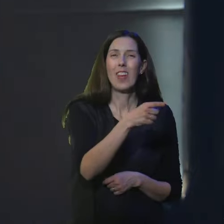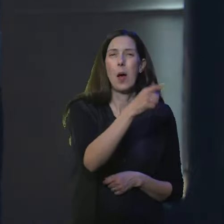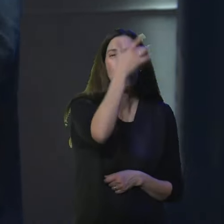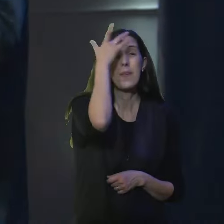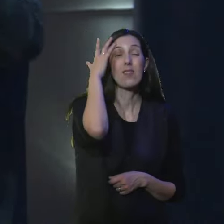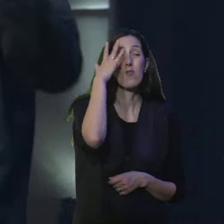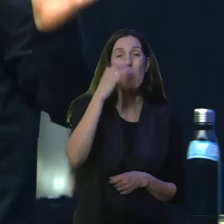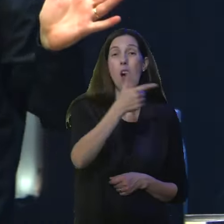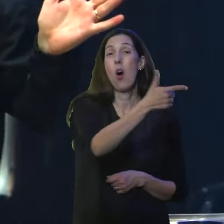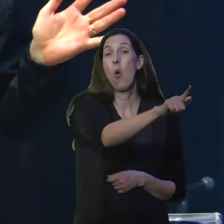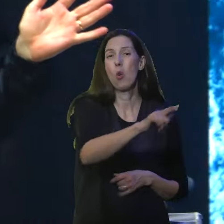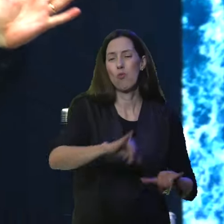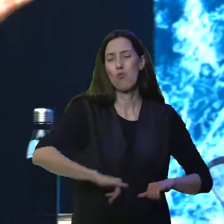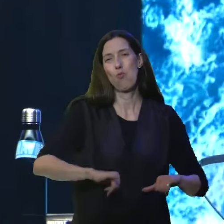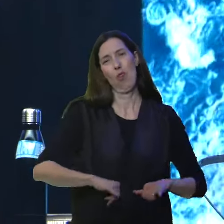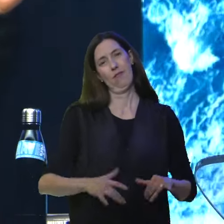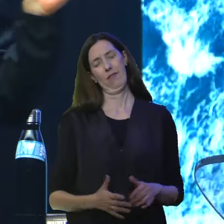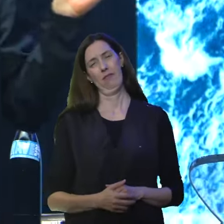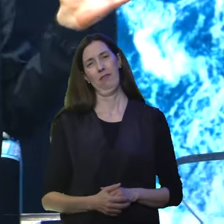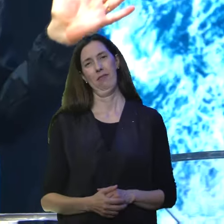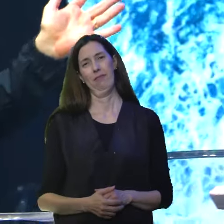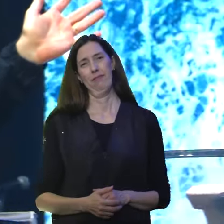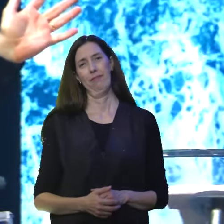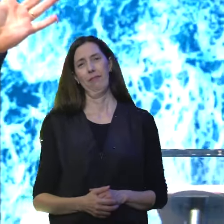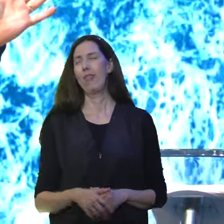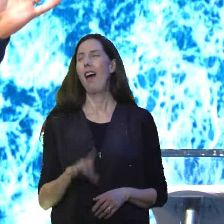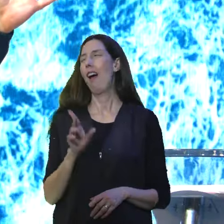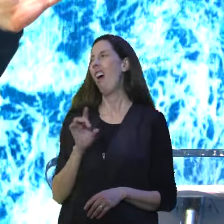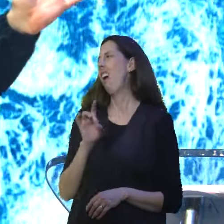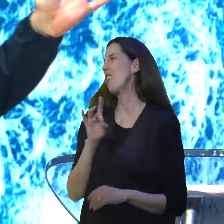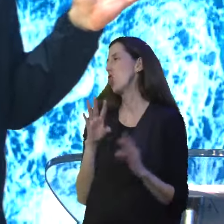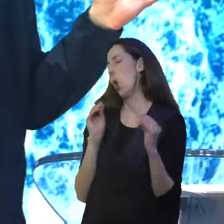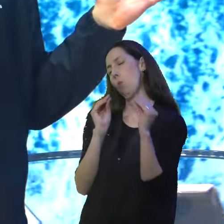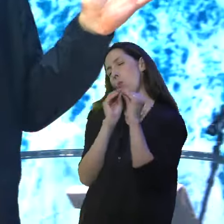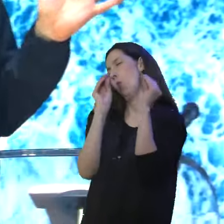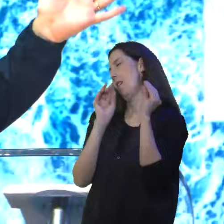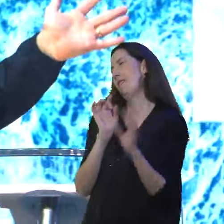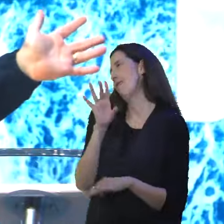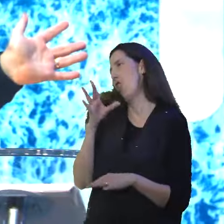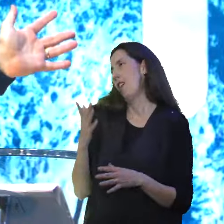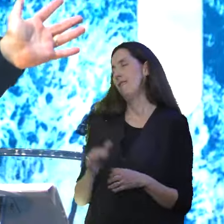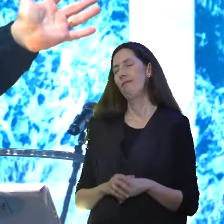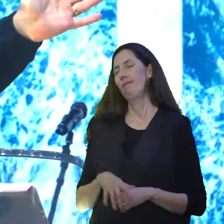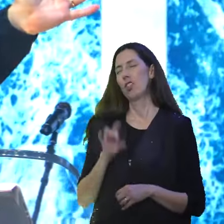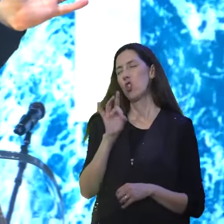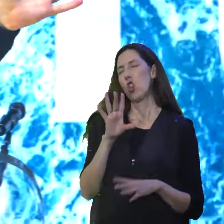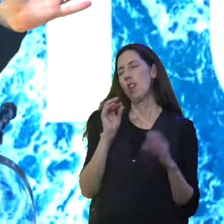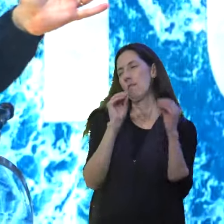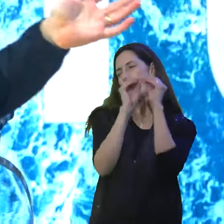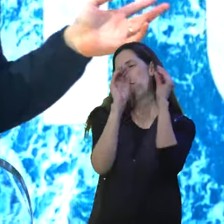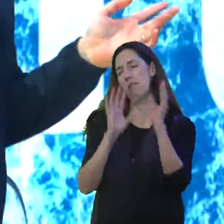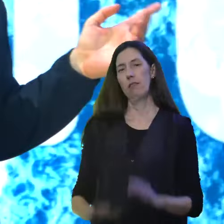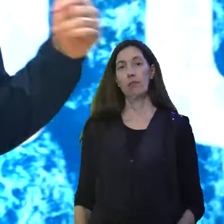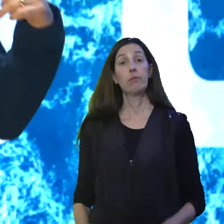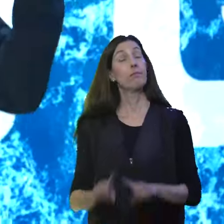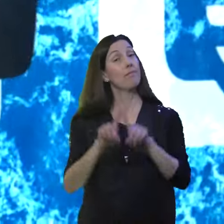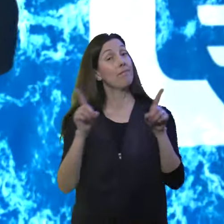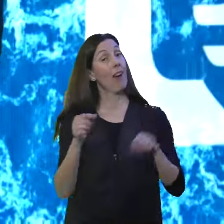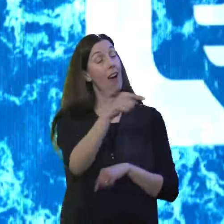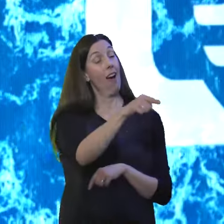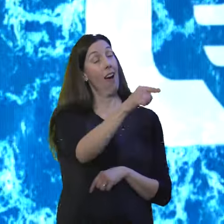Porque você fala, não, é casual. A gente está só ficando. A gente está só ficando. Mas às vezes a